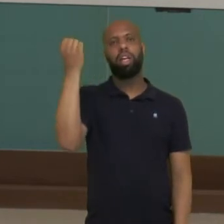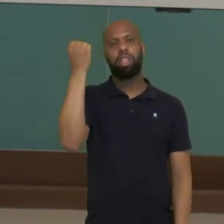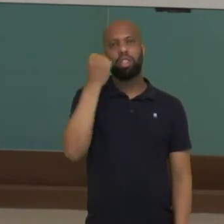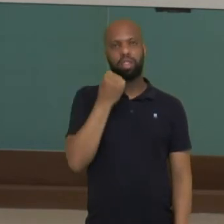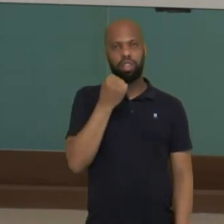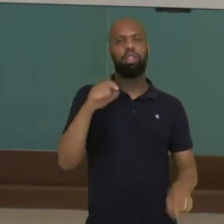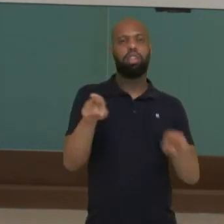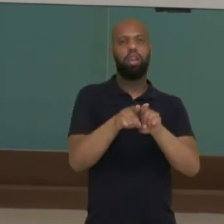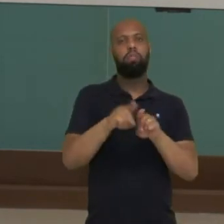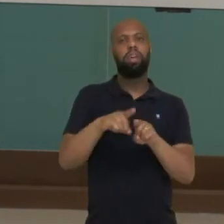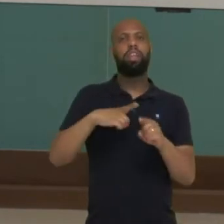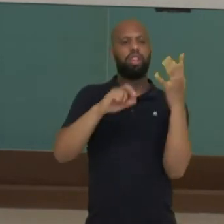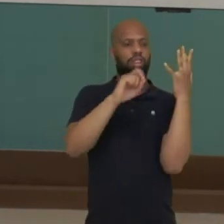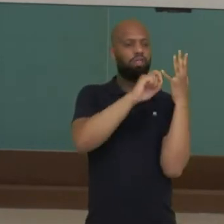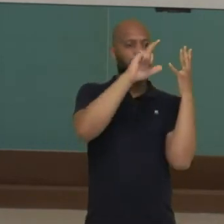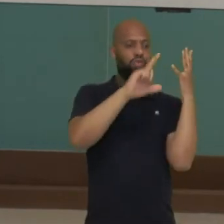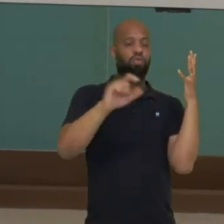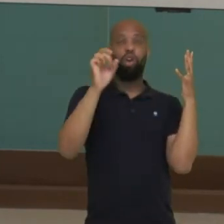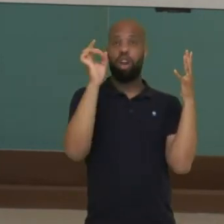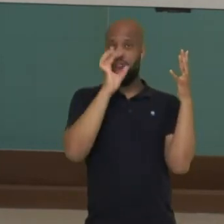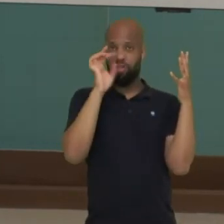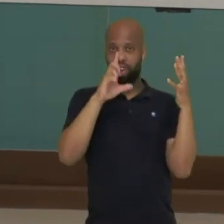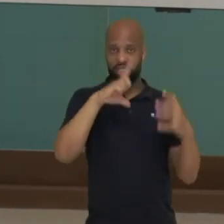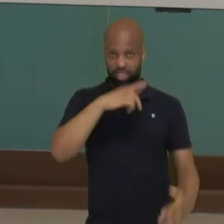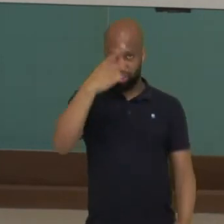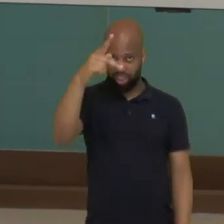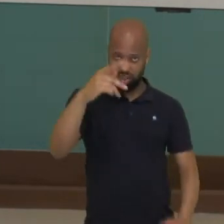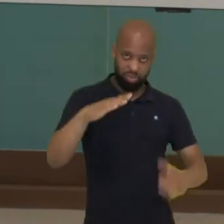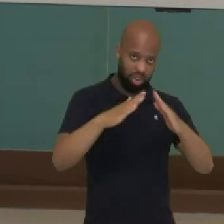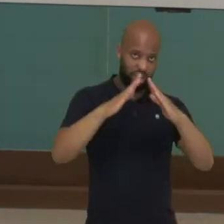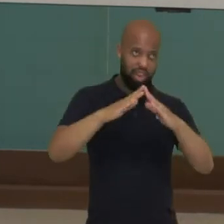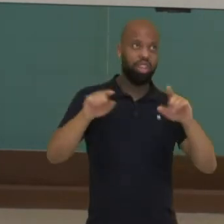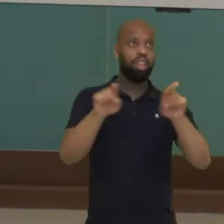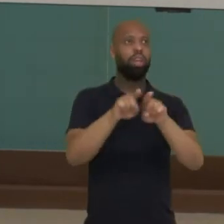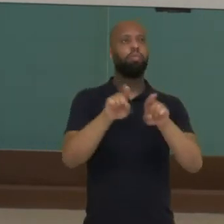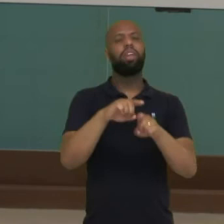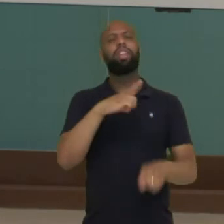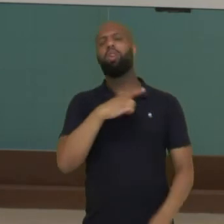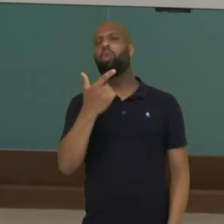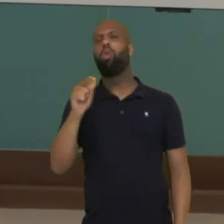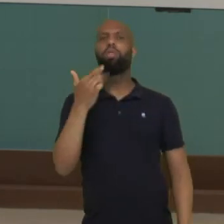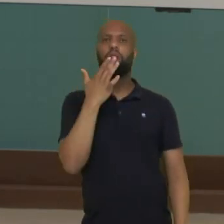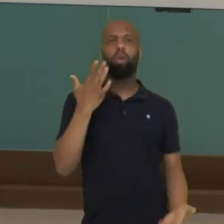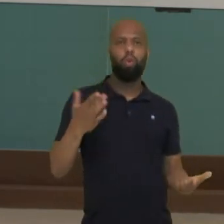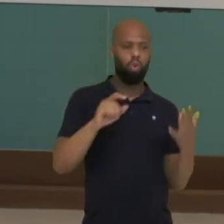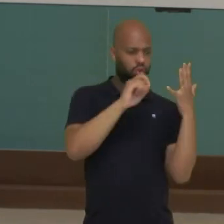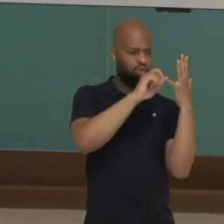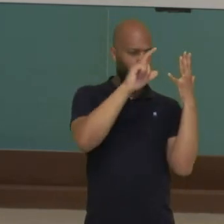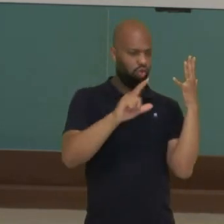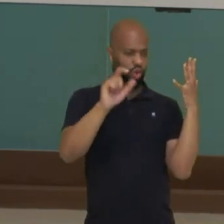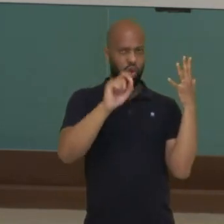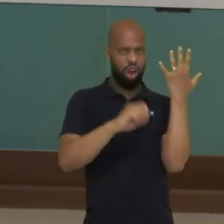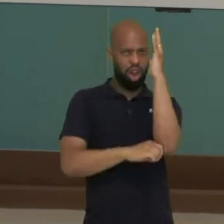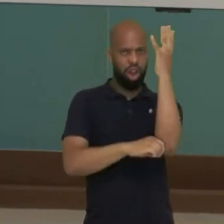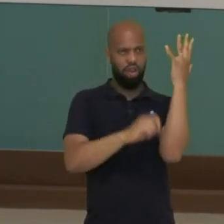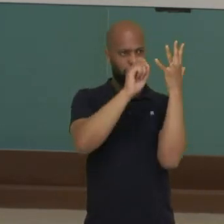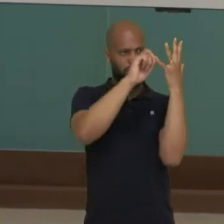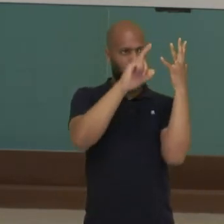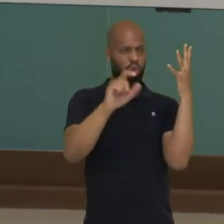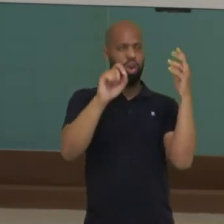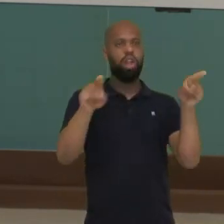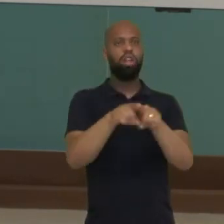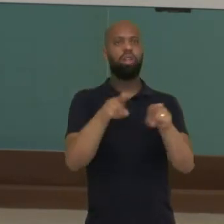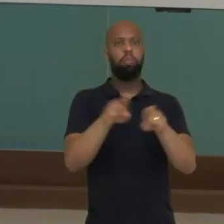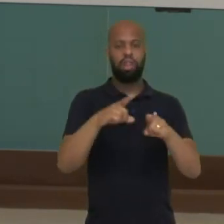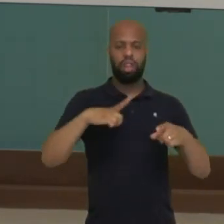folhas verdes, que você... quem que não tem folha verde aí na casa? Ou folha de outras cores? Um pano, um pedaço de pano, um